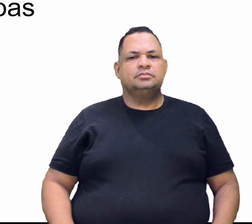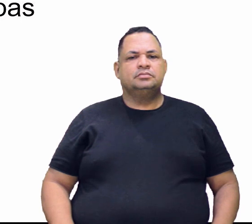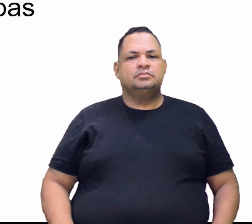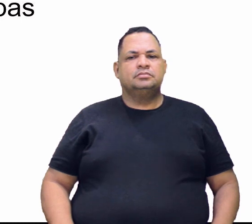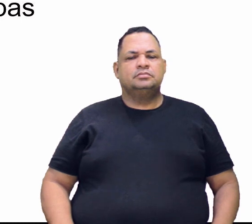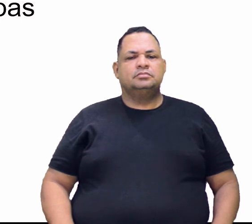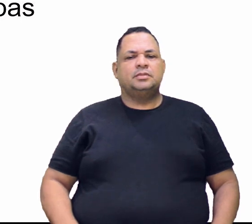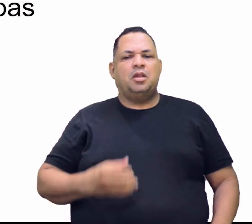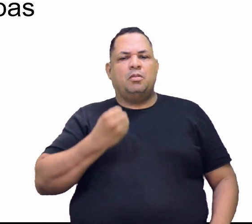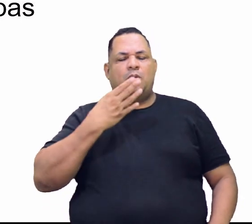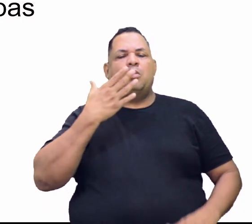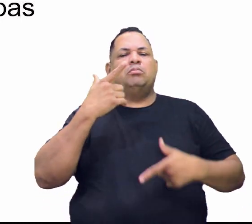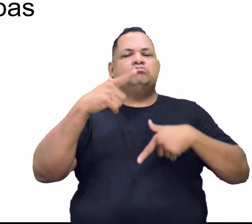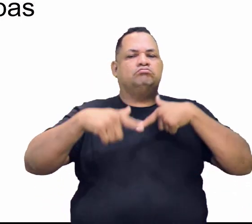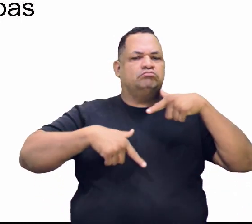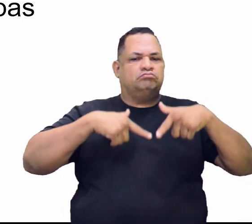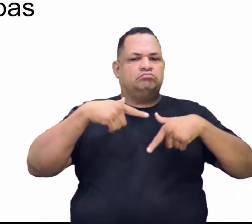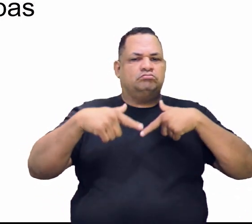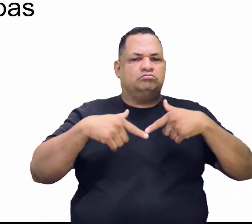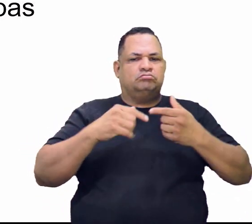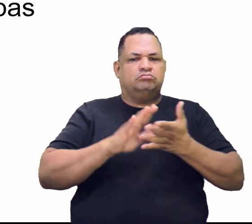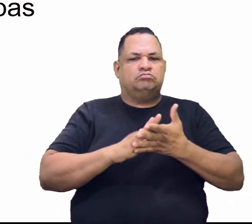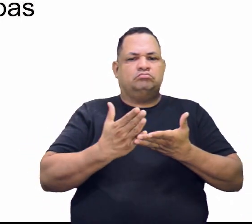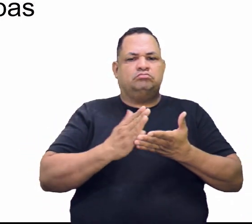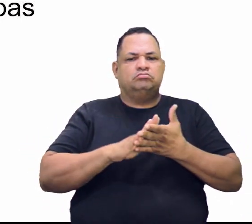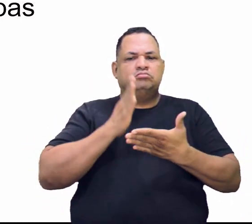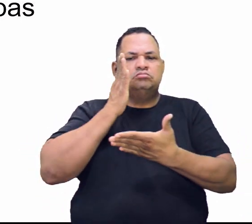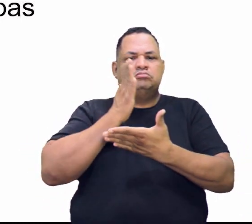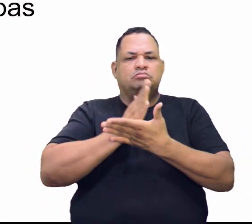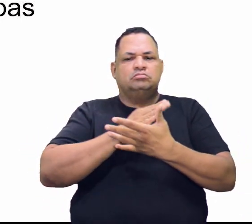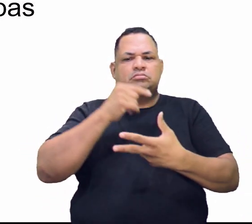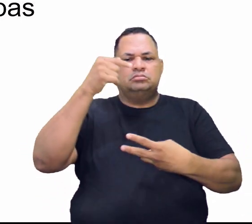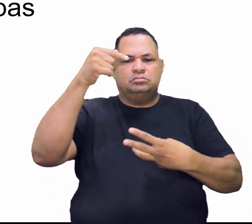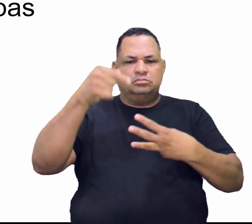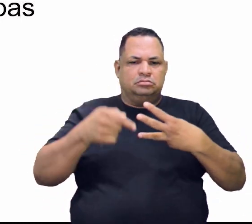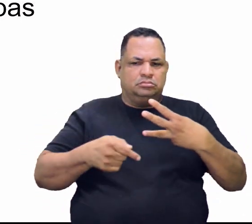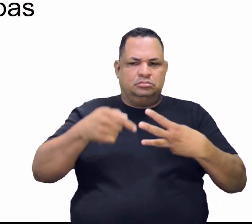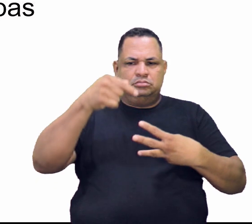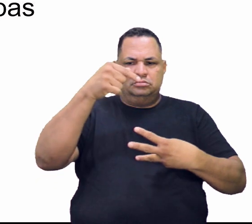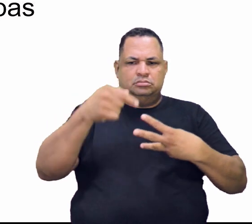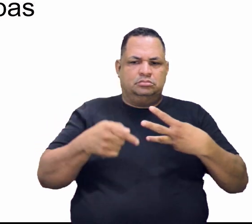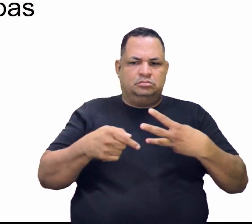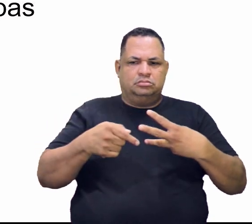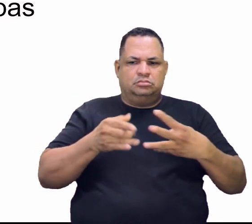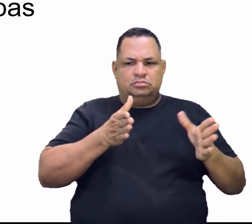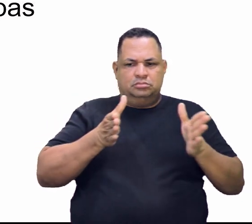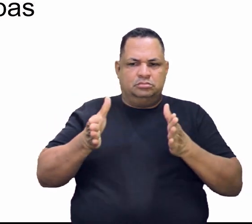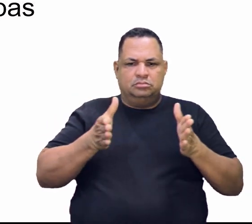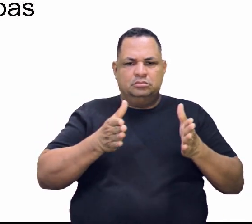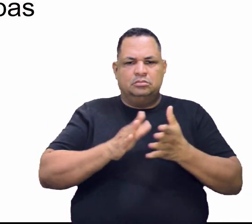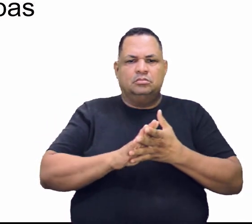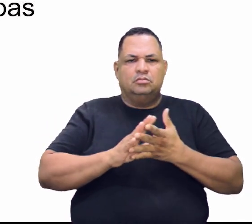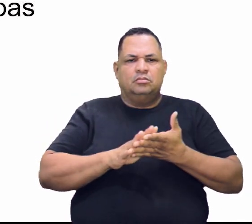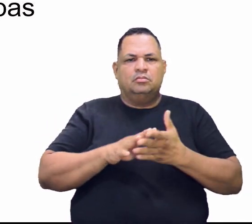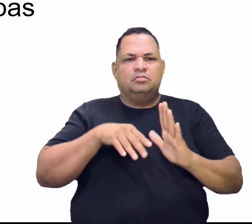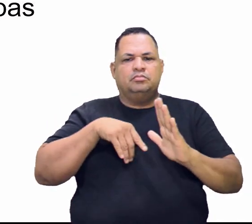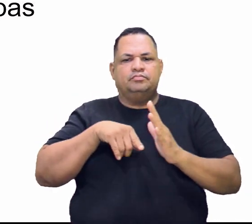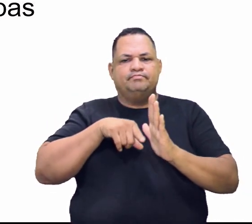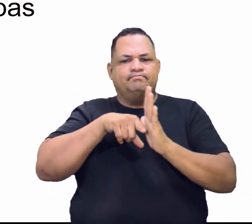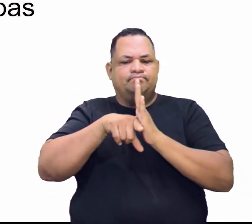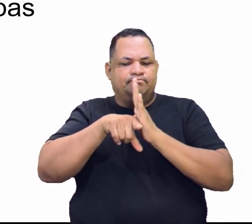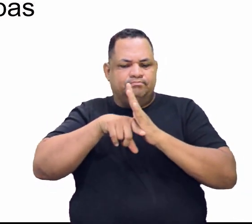Para o bom desempenho de seu trabalho, o sertanista dividiu em 3 etapas, chamada